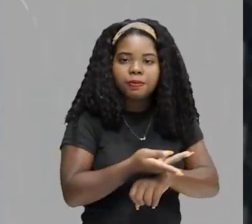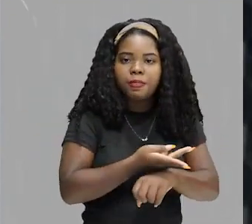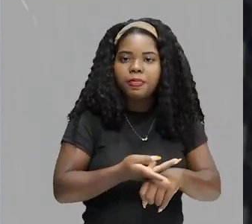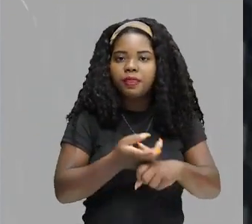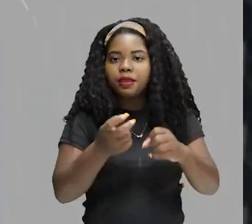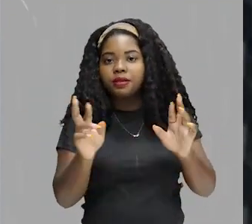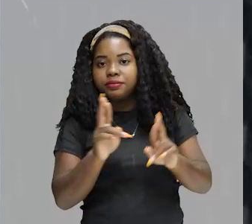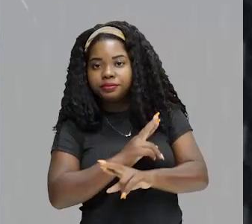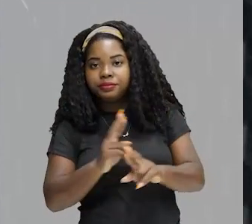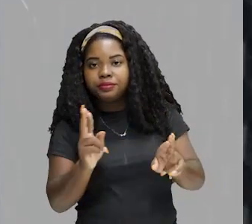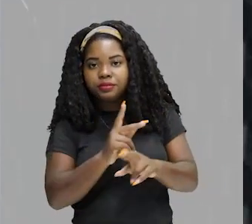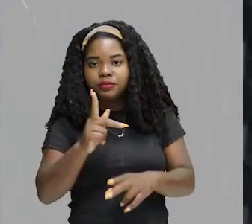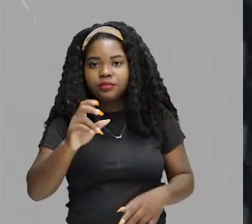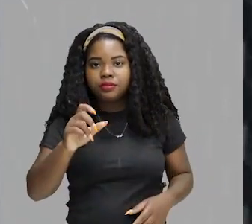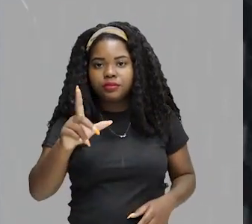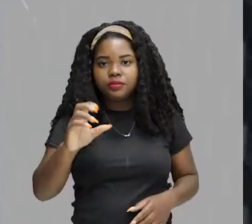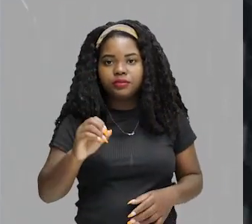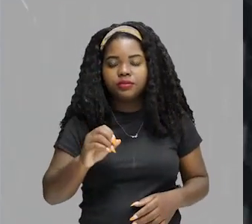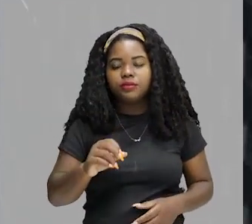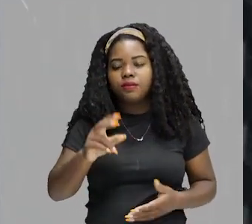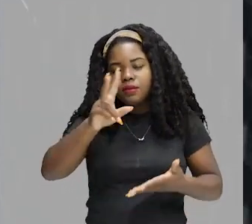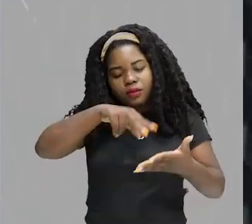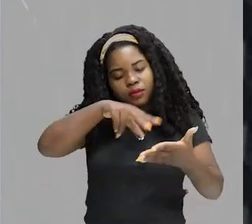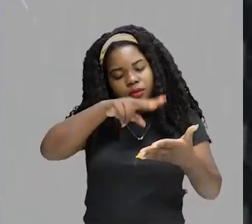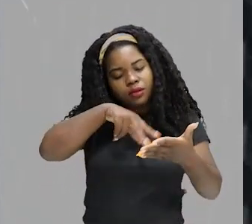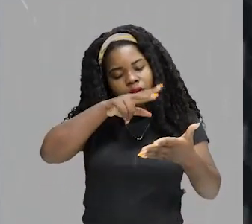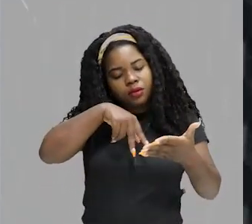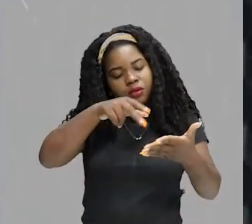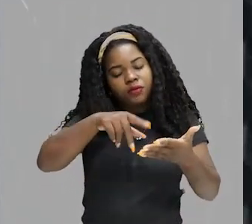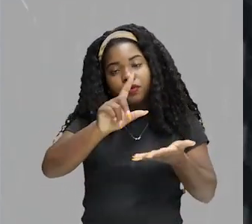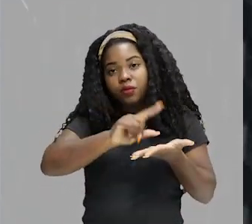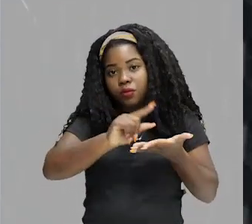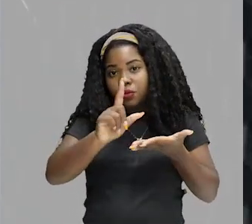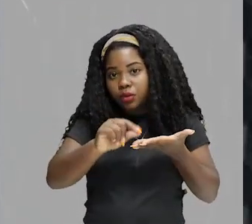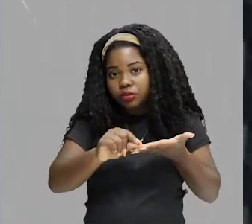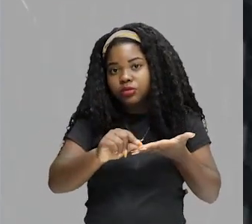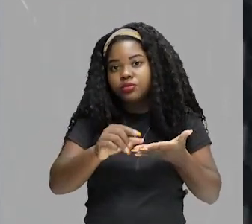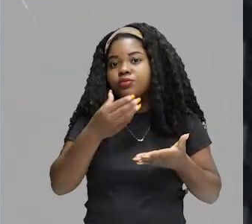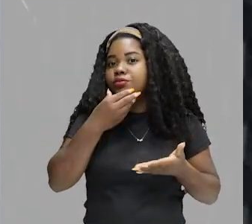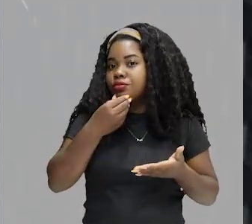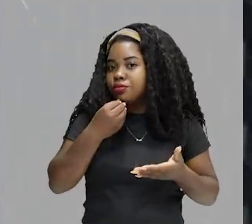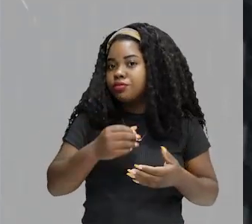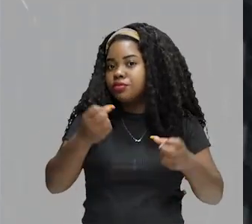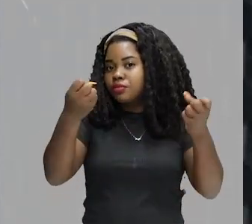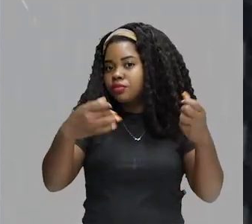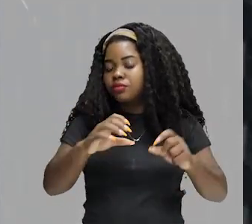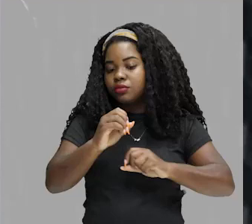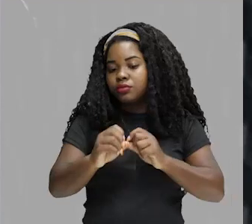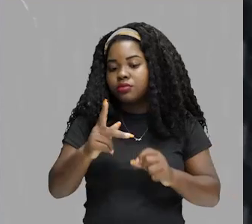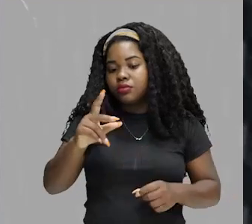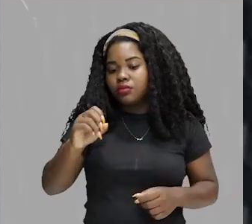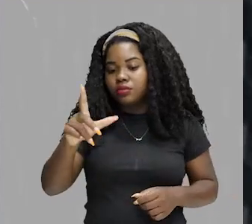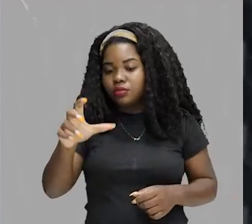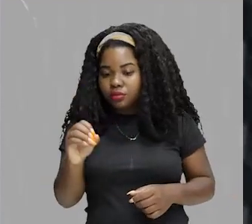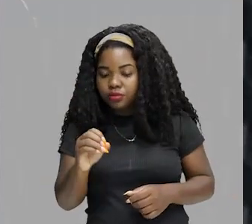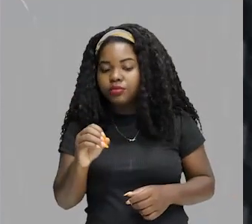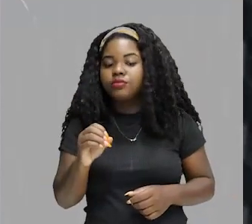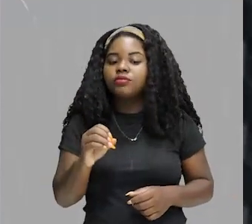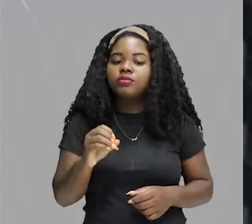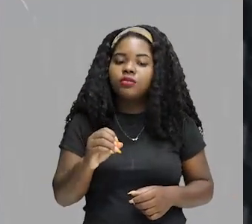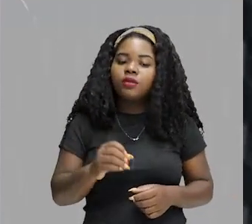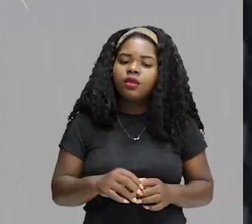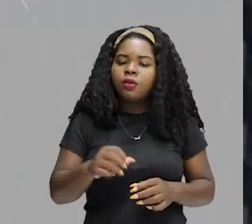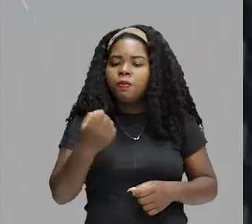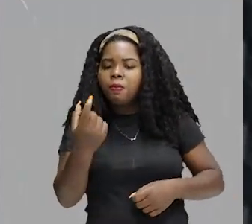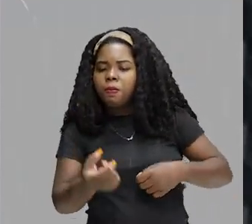para vocês relacionadas ao polo aquático, eu li um artigo de um camarada que ele dizia que o polo aquático, das